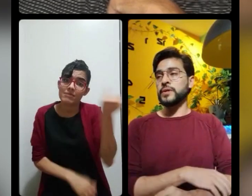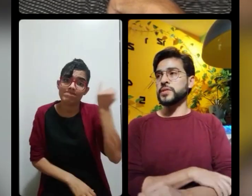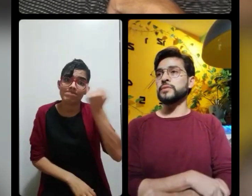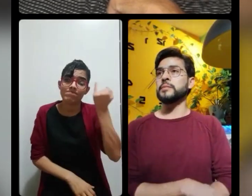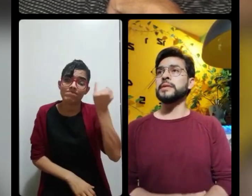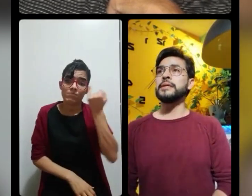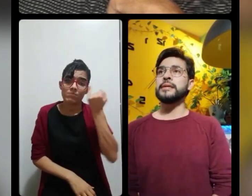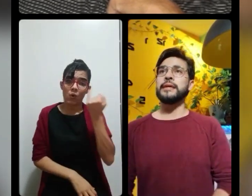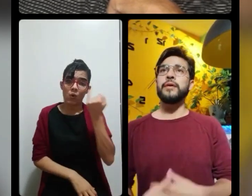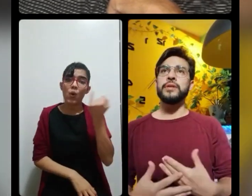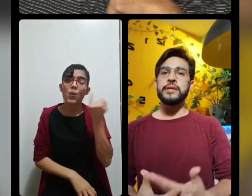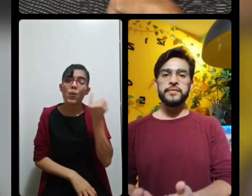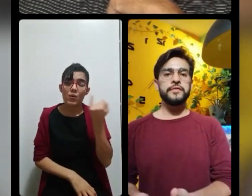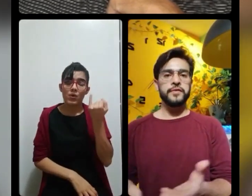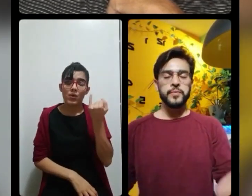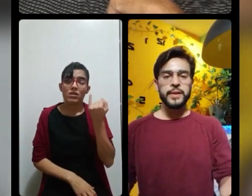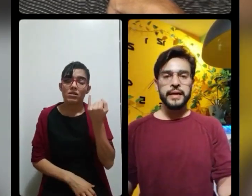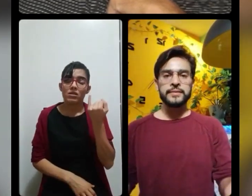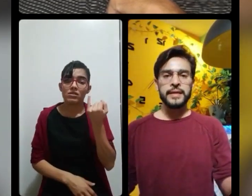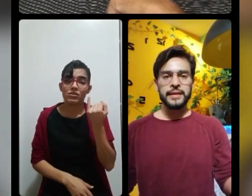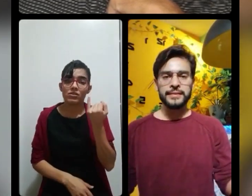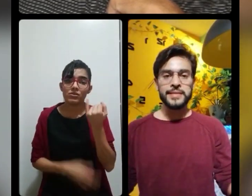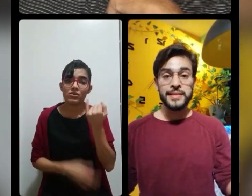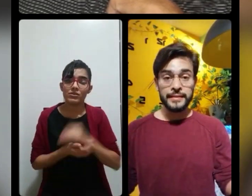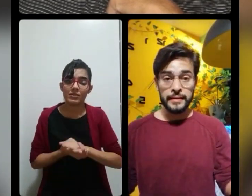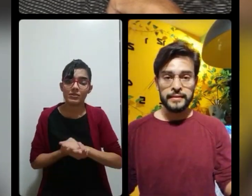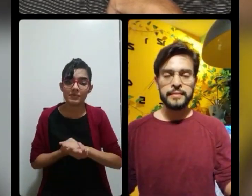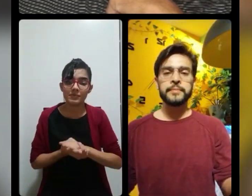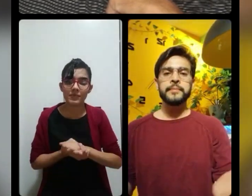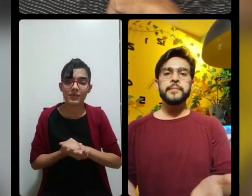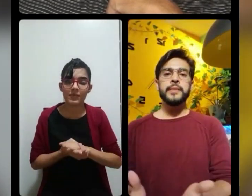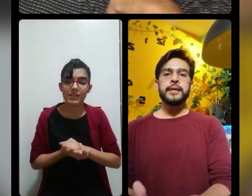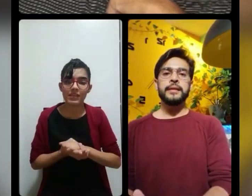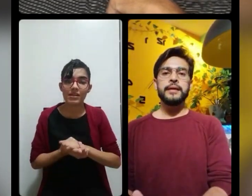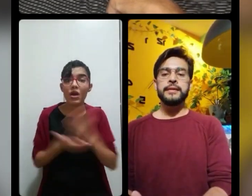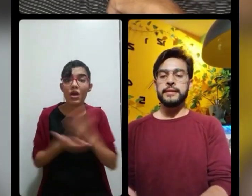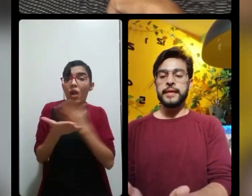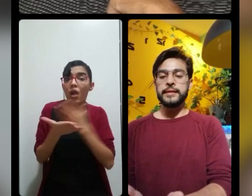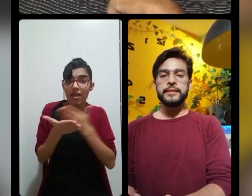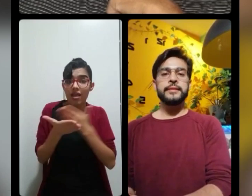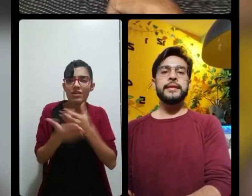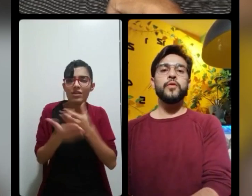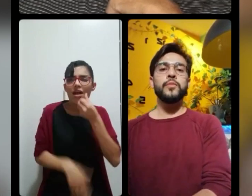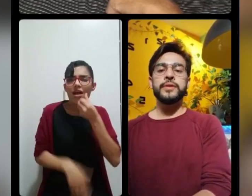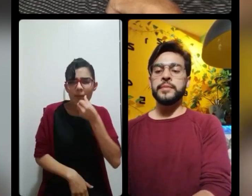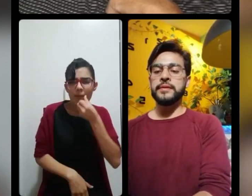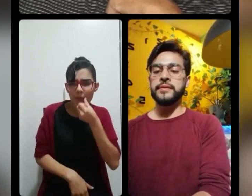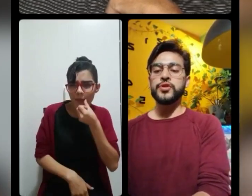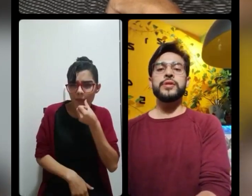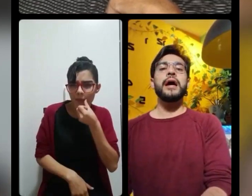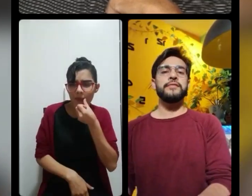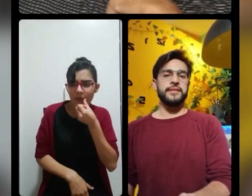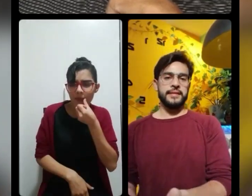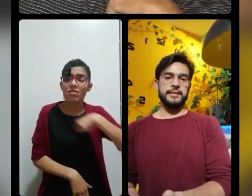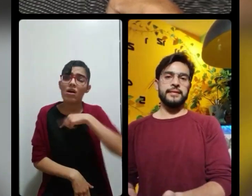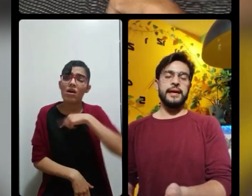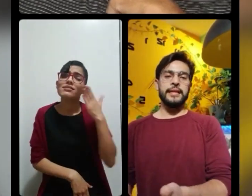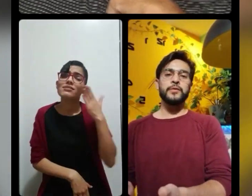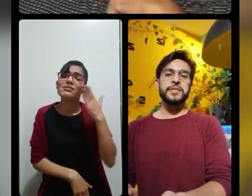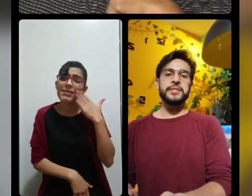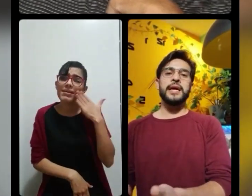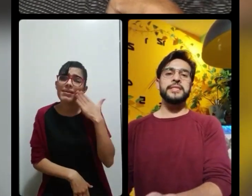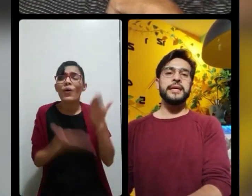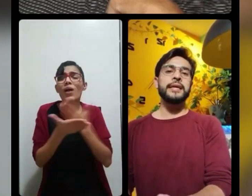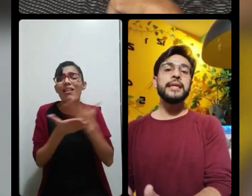da situação também, que é um livro que foi publicado na década de 70, né? E tem que entender como também estava